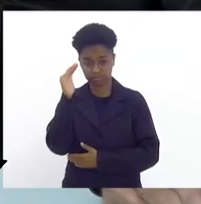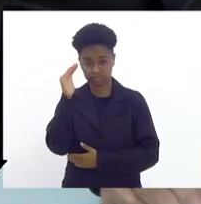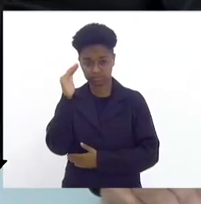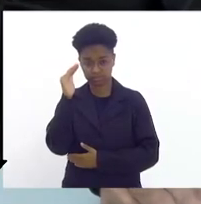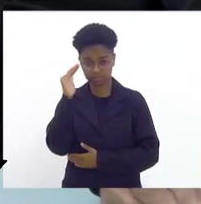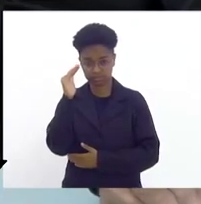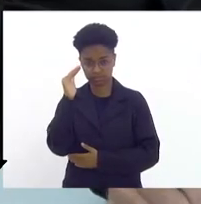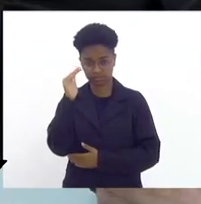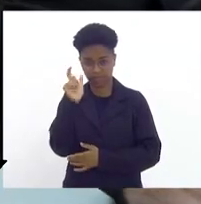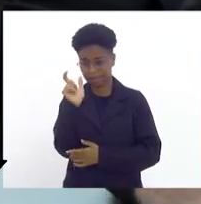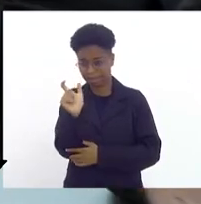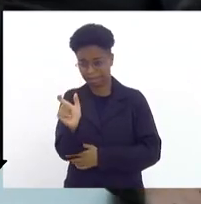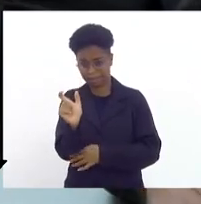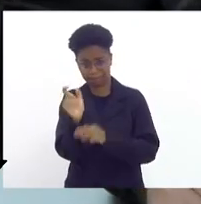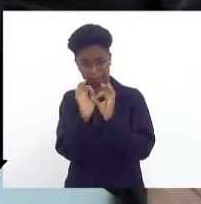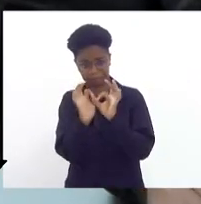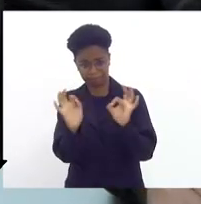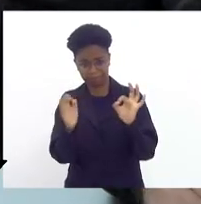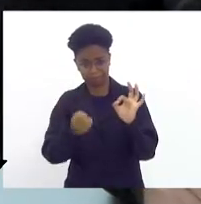essa expressão